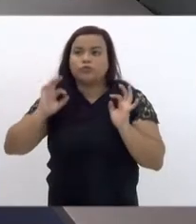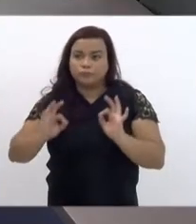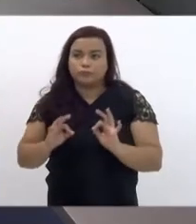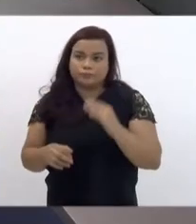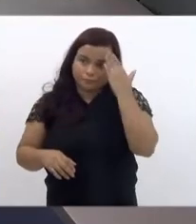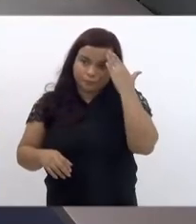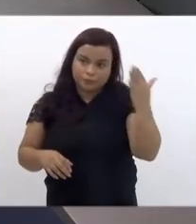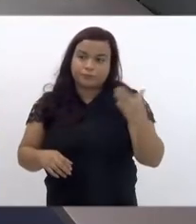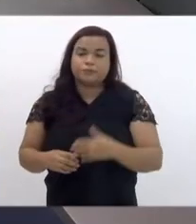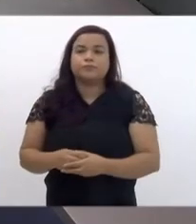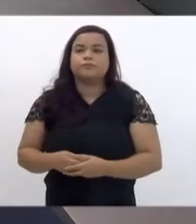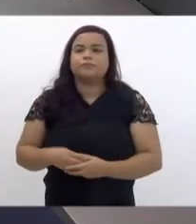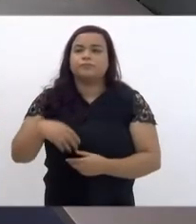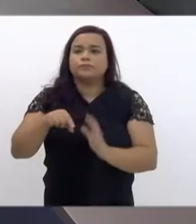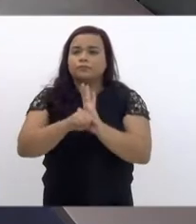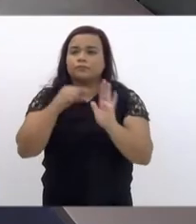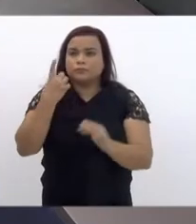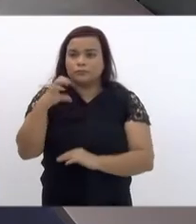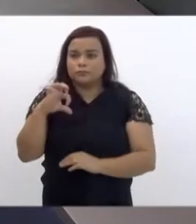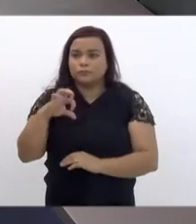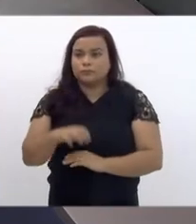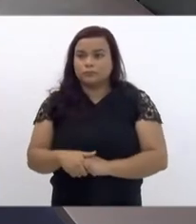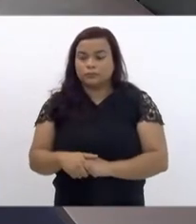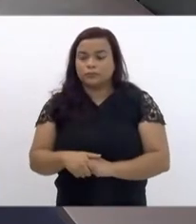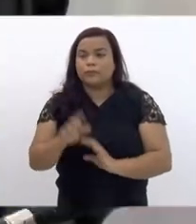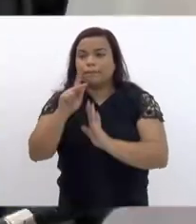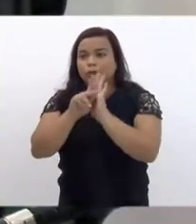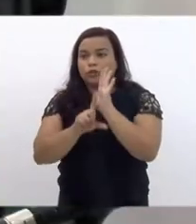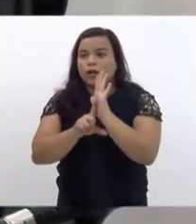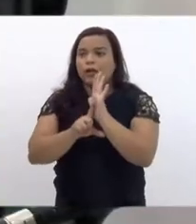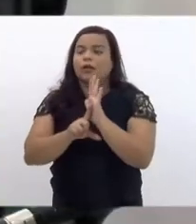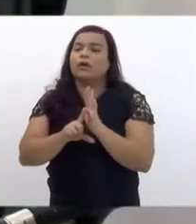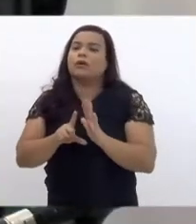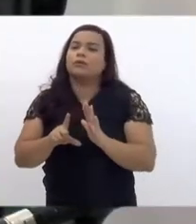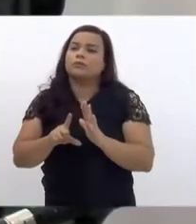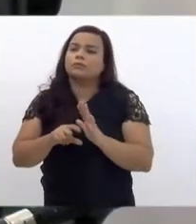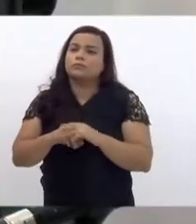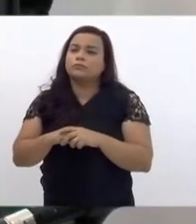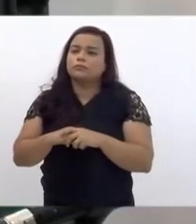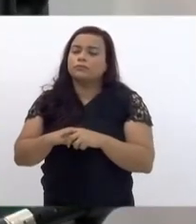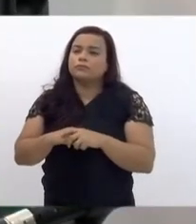obrigado. 19 da pauta. Projeto de lei